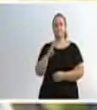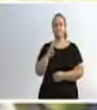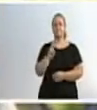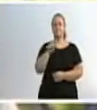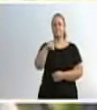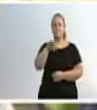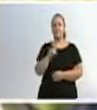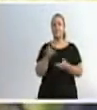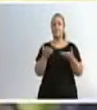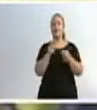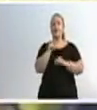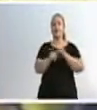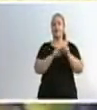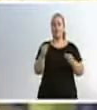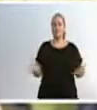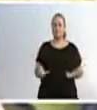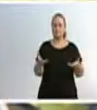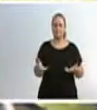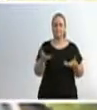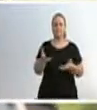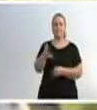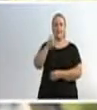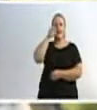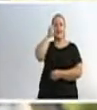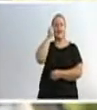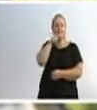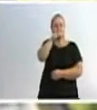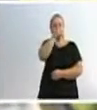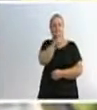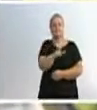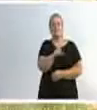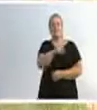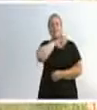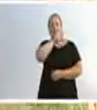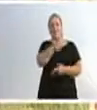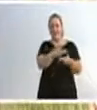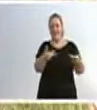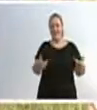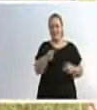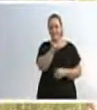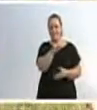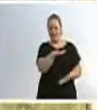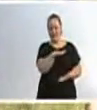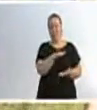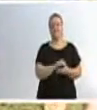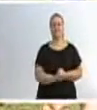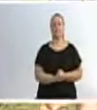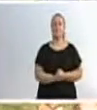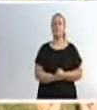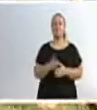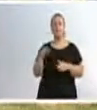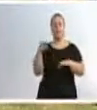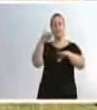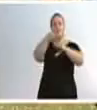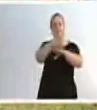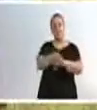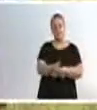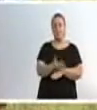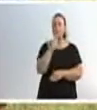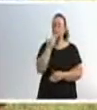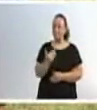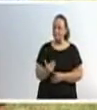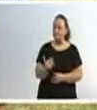formas para incentivar a adoção dos animais atendidos no centro. O parlamentar visitou a unidade, elogiou o atendimento do órgão